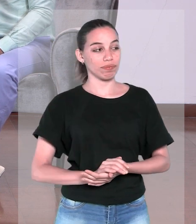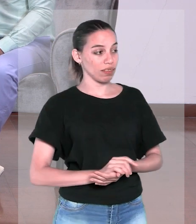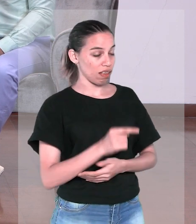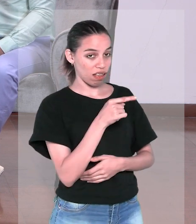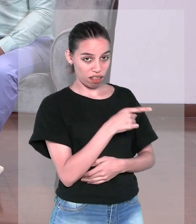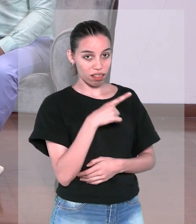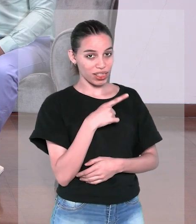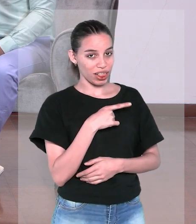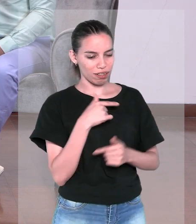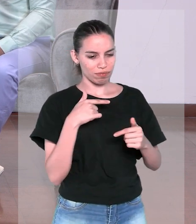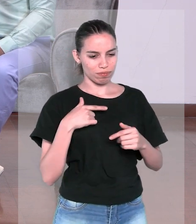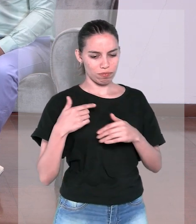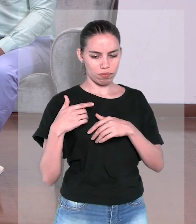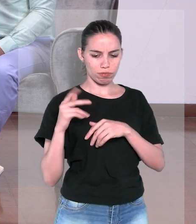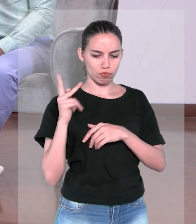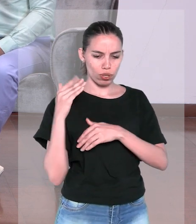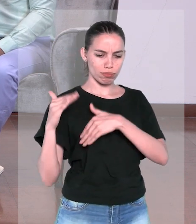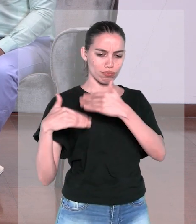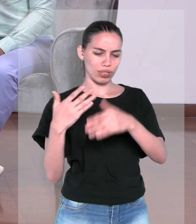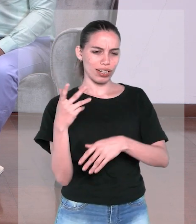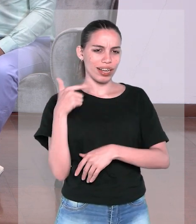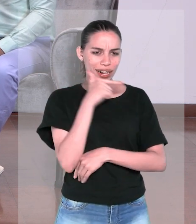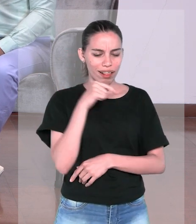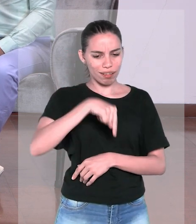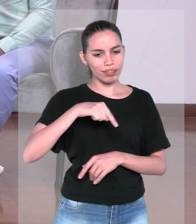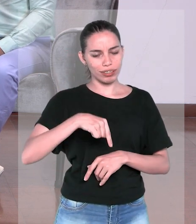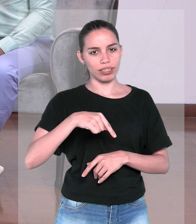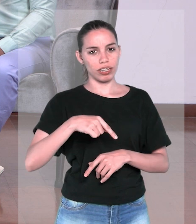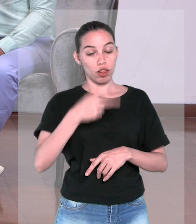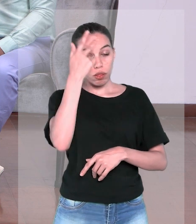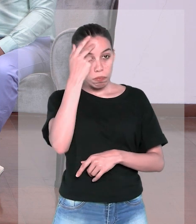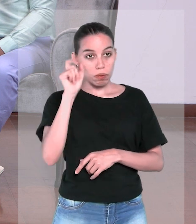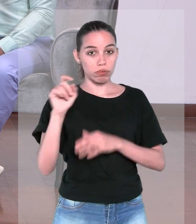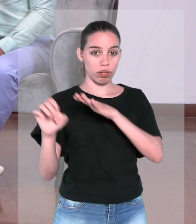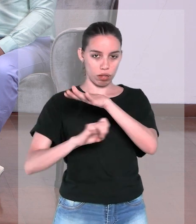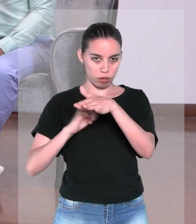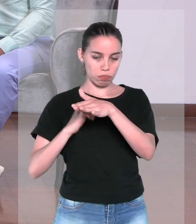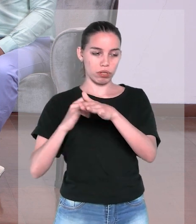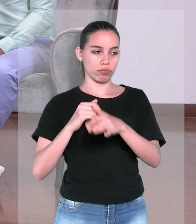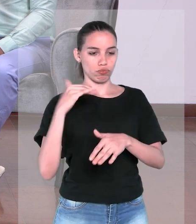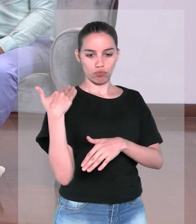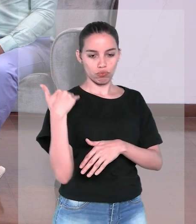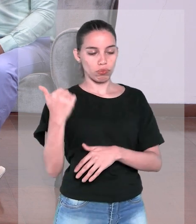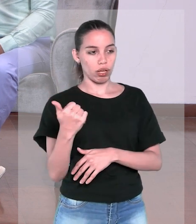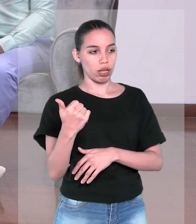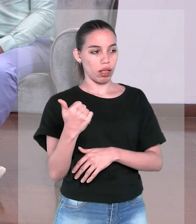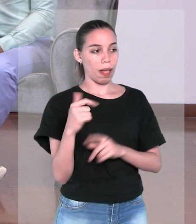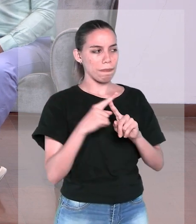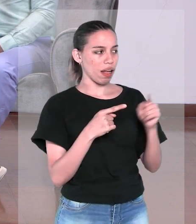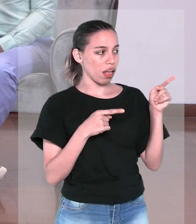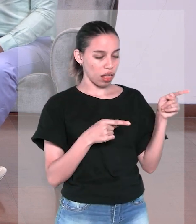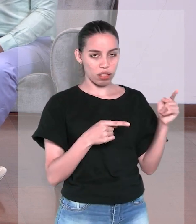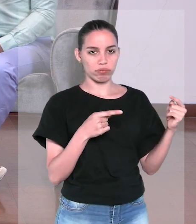não, foi engraçado. Eu fazia o Sempre um Papo em Araxá, eu não faço mais, e um movimento espontâneo